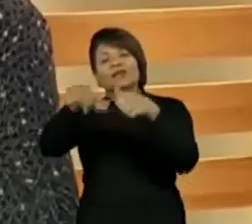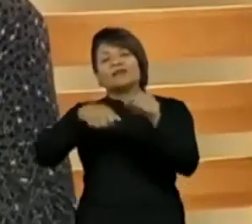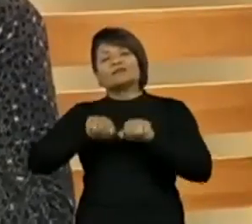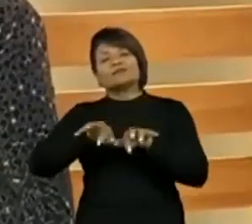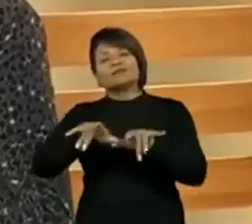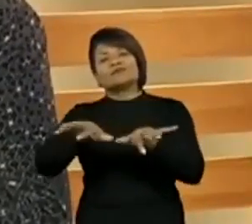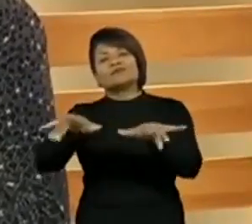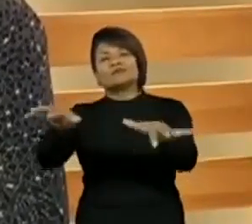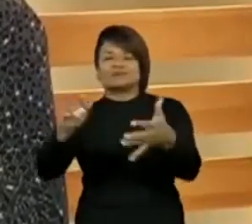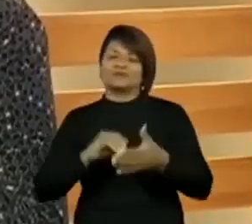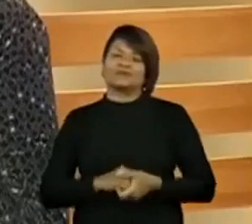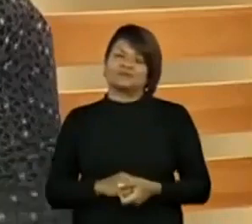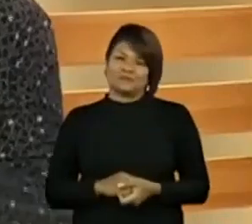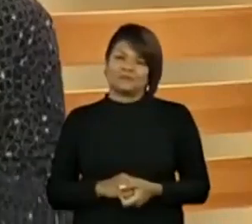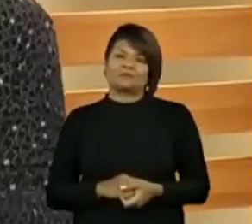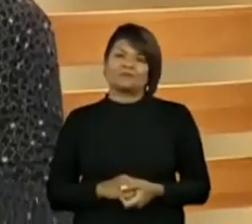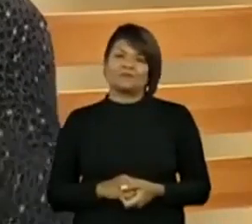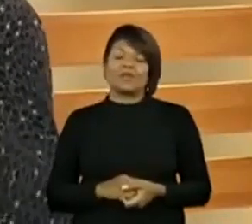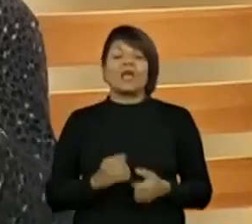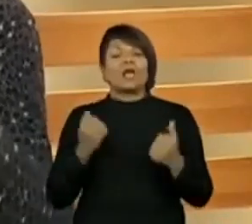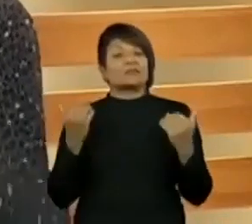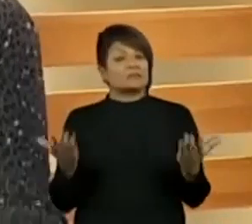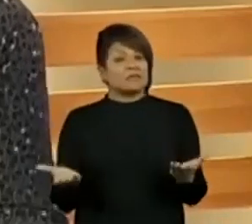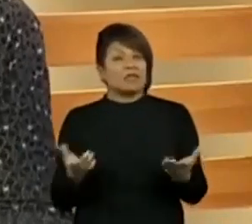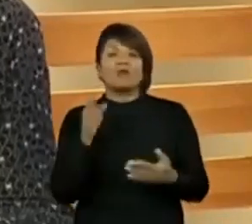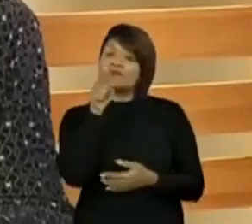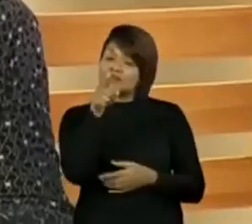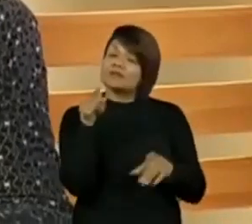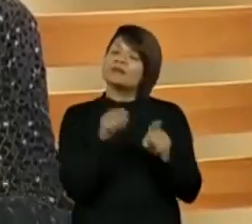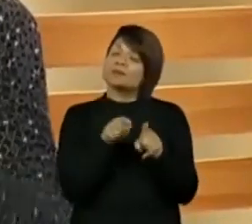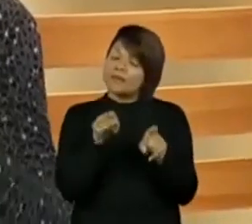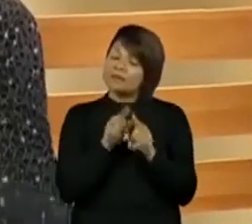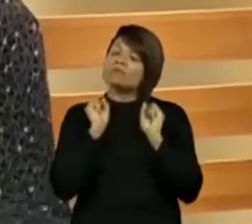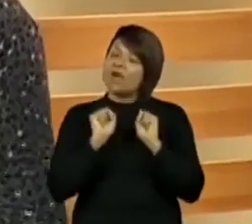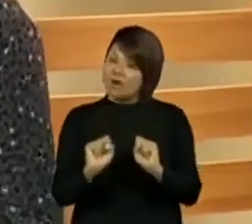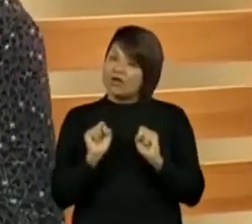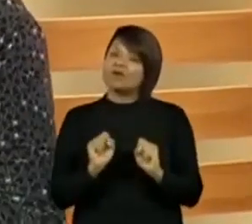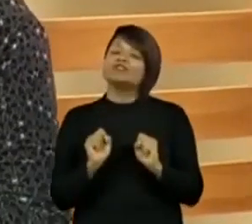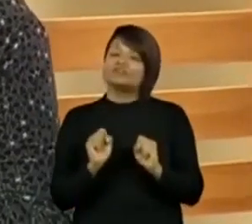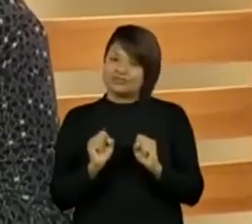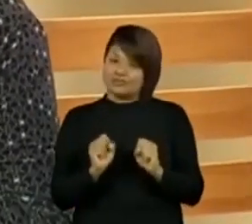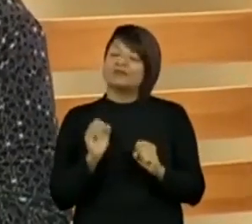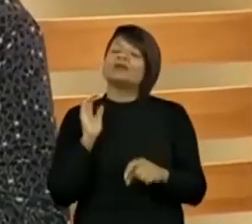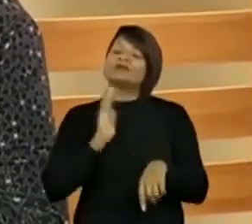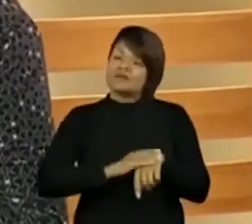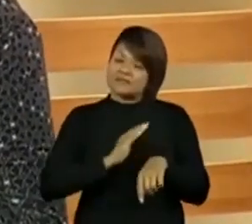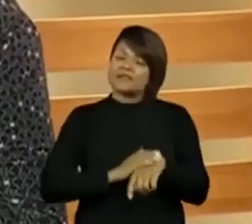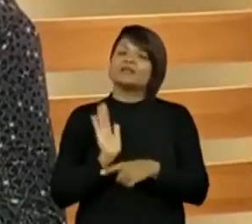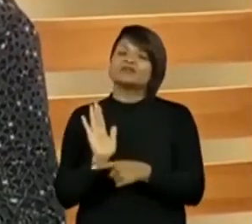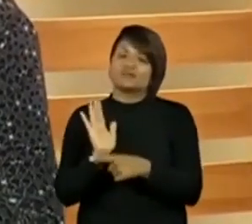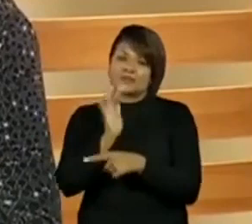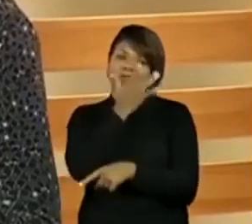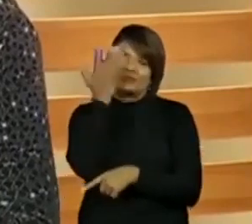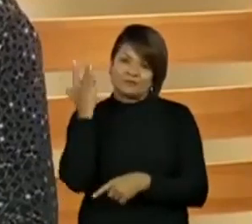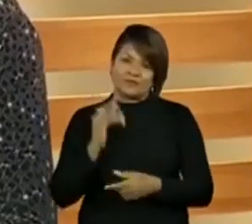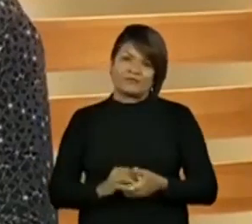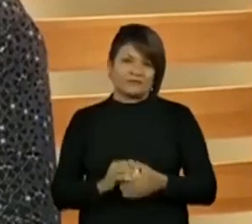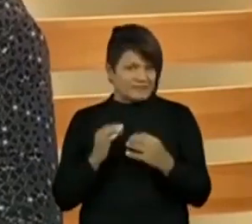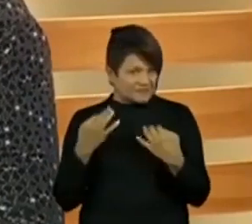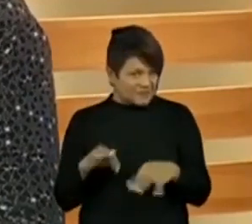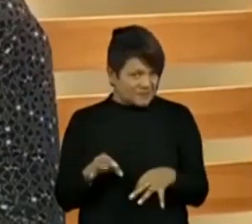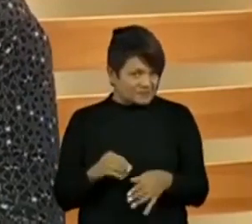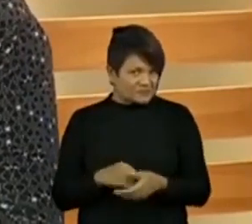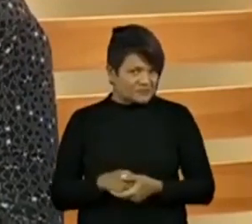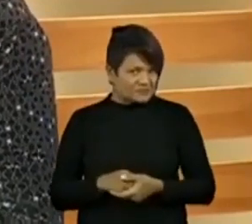sendo contadas. Assim você também pode fazer e ajudar as pessoas. Tá